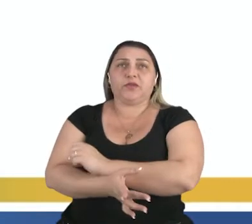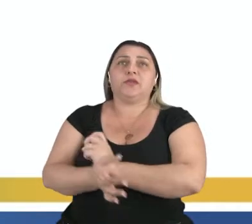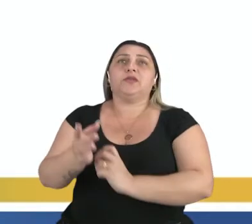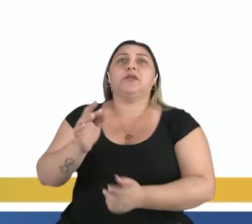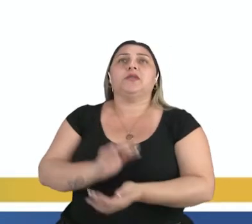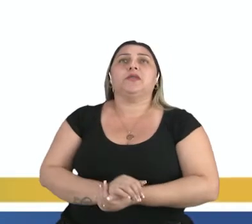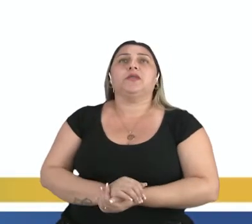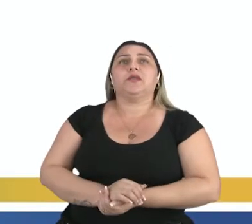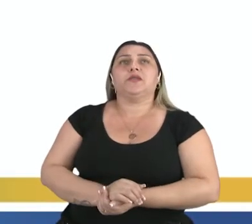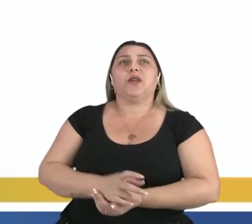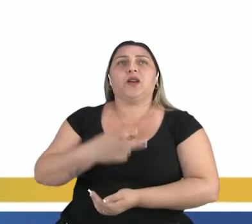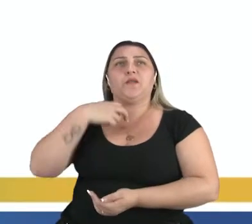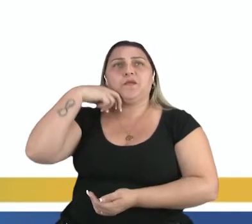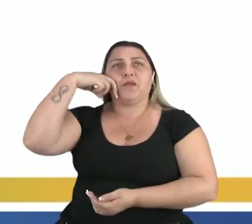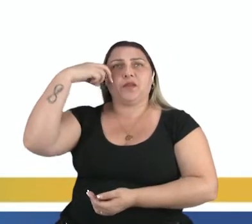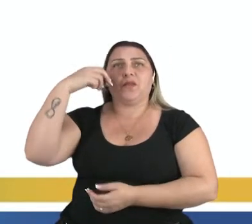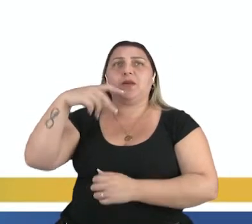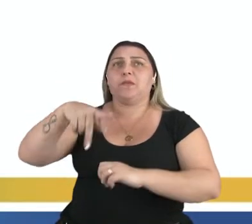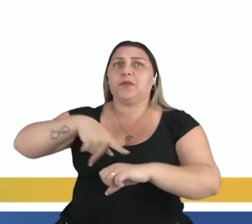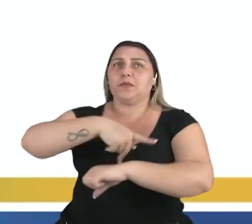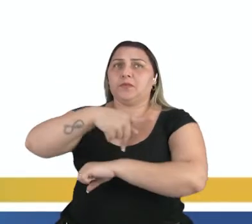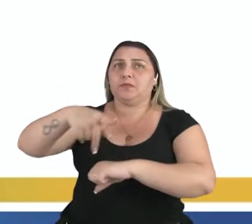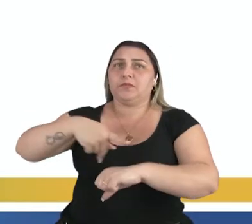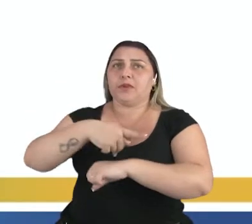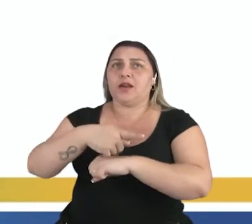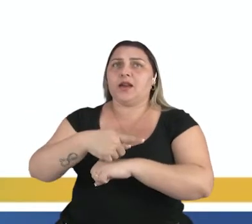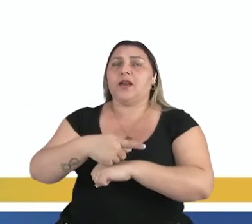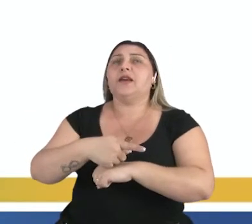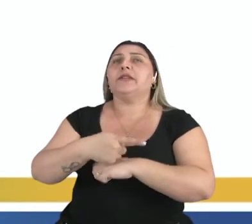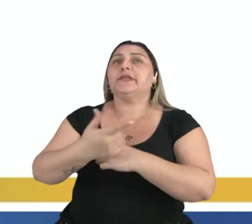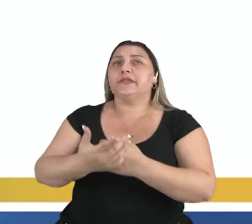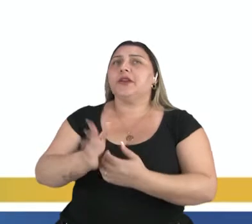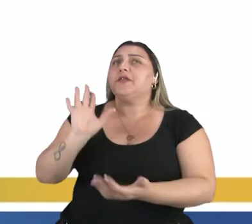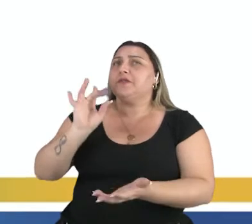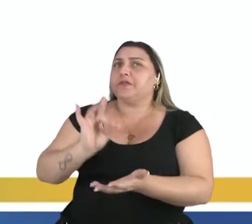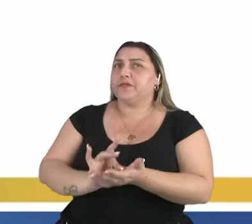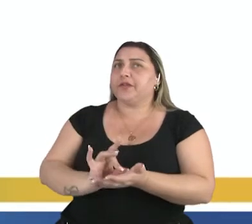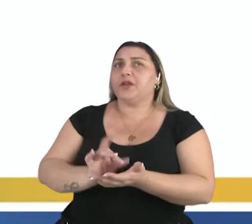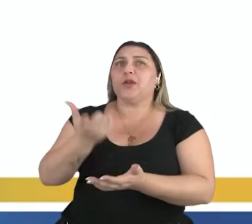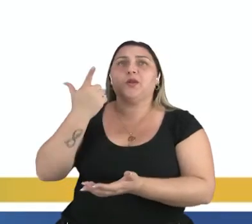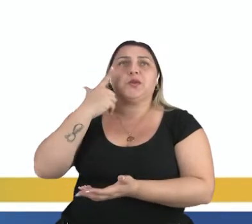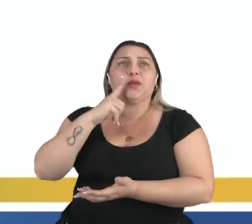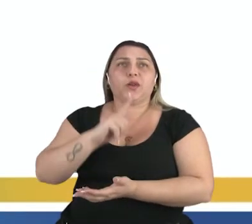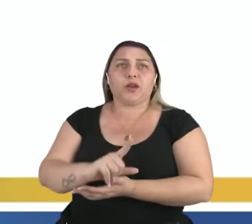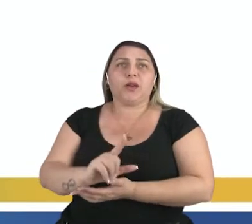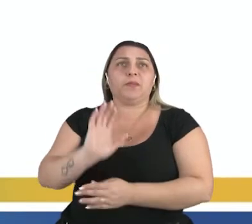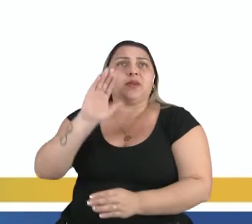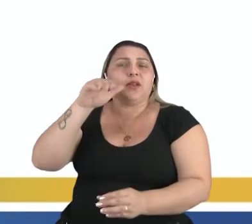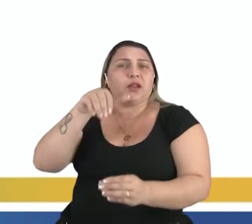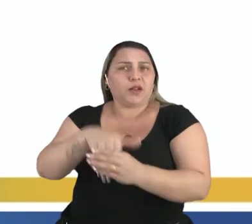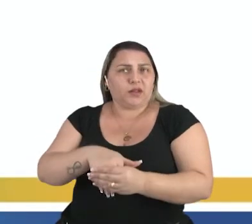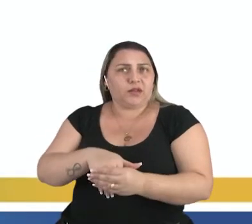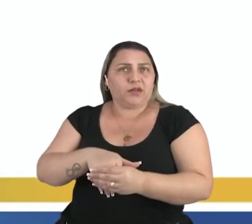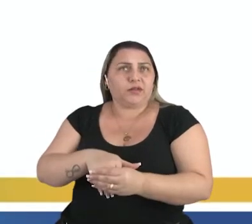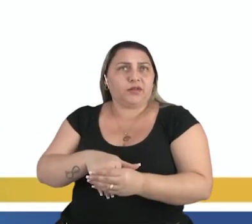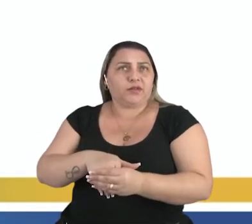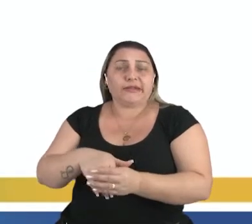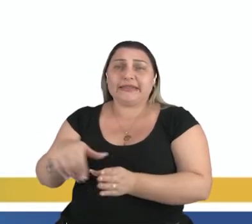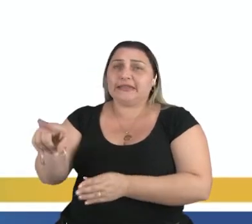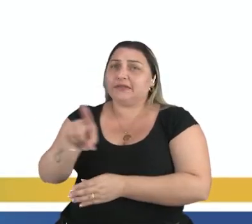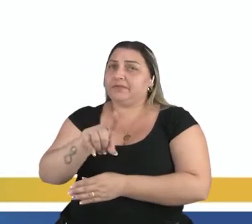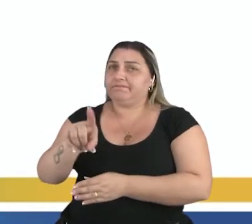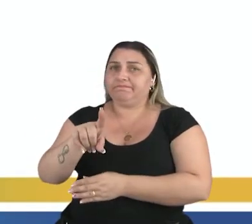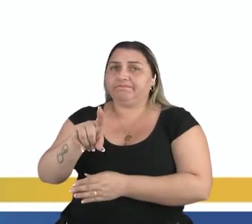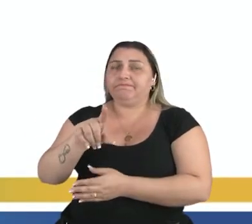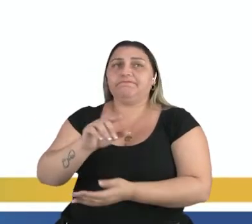neste ano, mas para o presidente isso é uma enorme fraude. É uma vergonha para o nosso país. Francamente, não